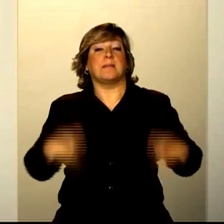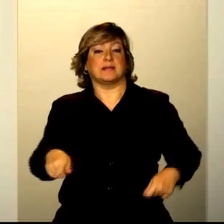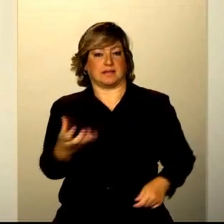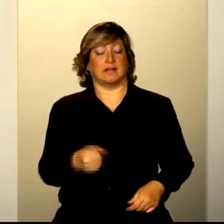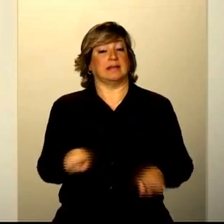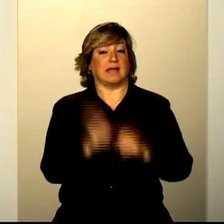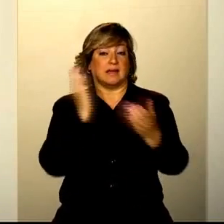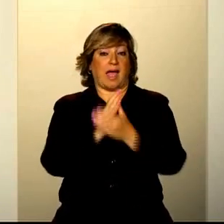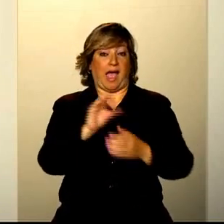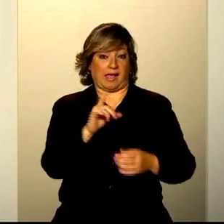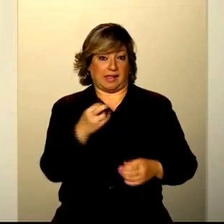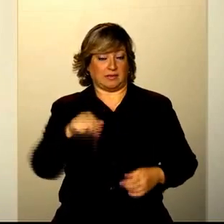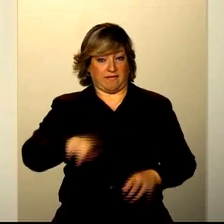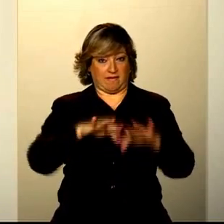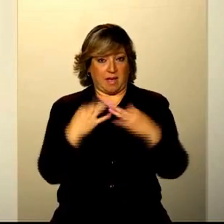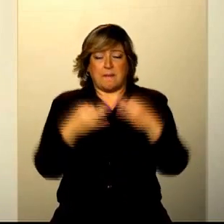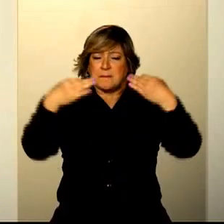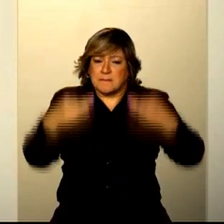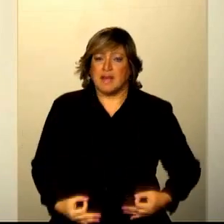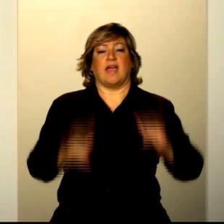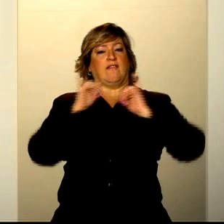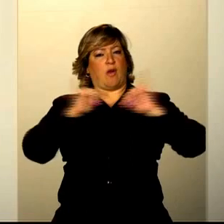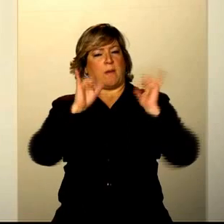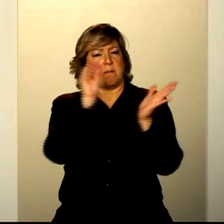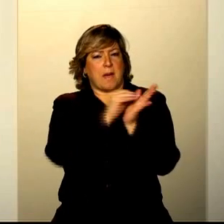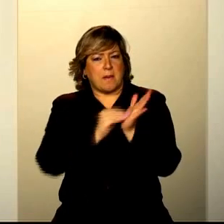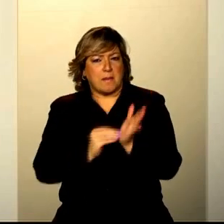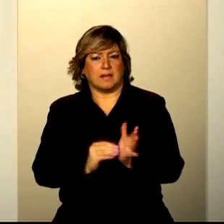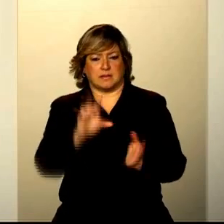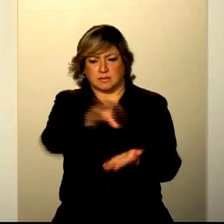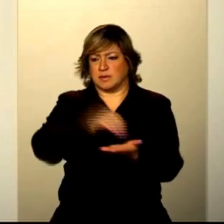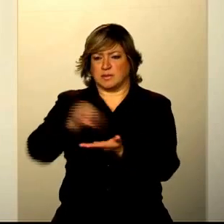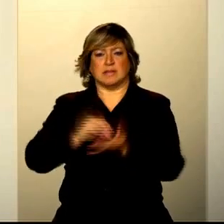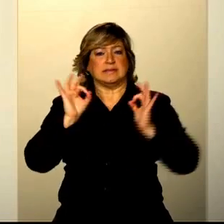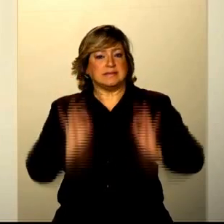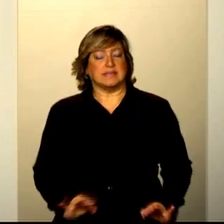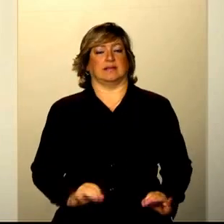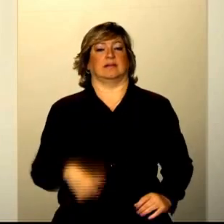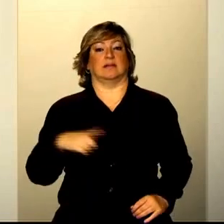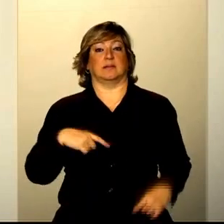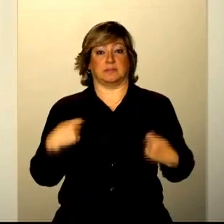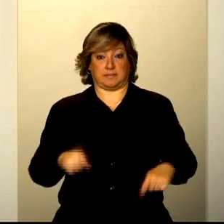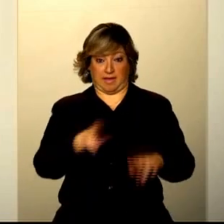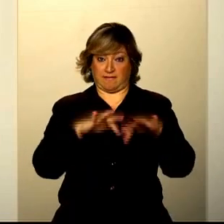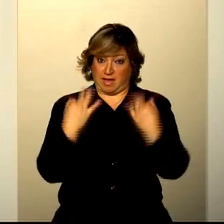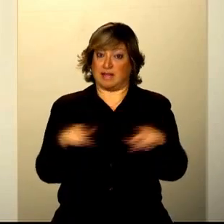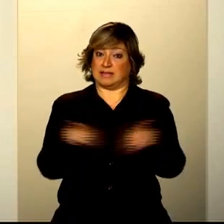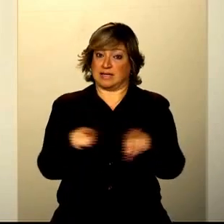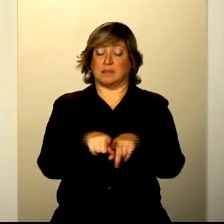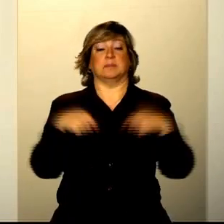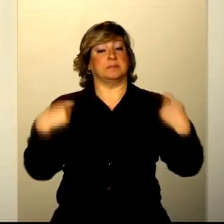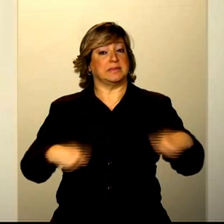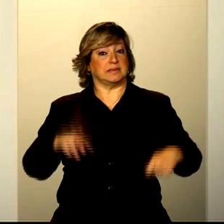cadastro dessas famílias seja bem feito com com informações completas e corretas as famílias Luciano também